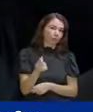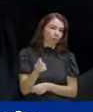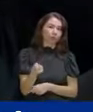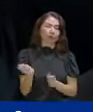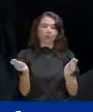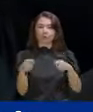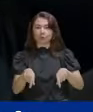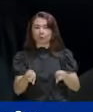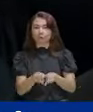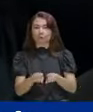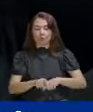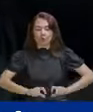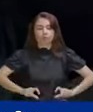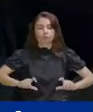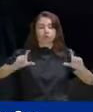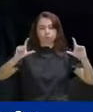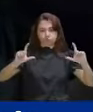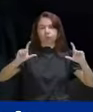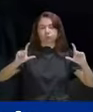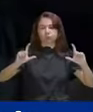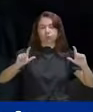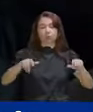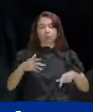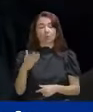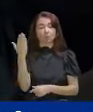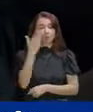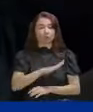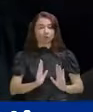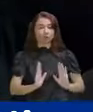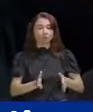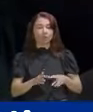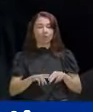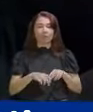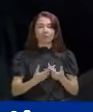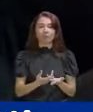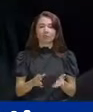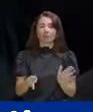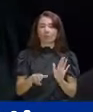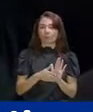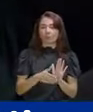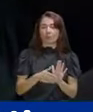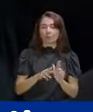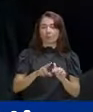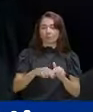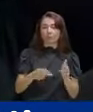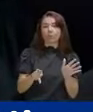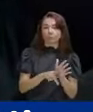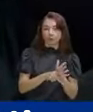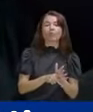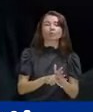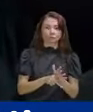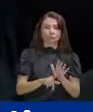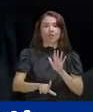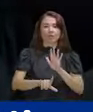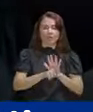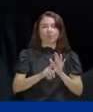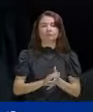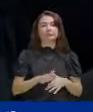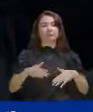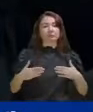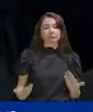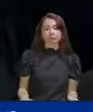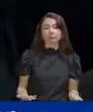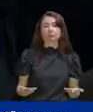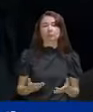candidato tenham sido vultosos, se devidamente comprovados pelos meios oportunizados pela legislação de regência, não há